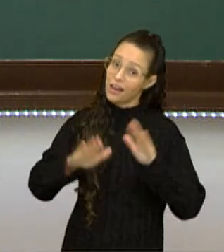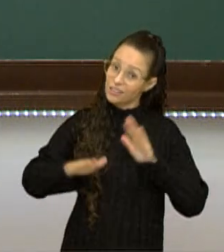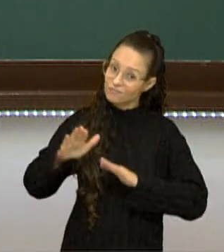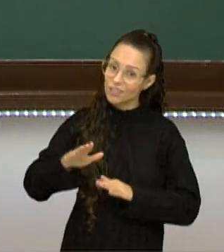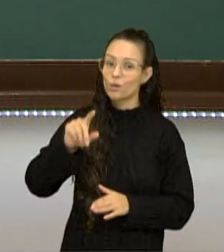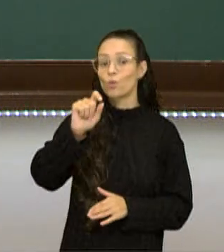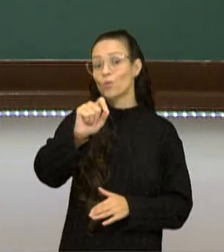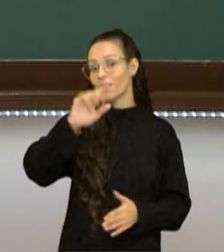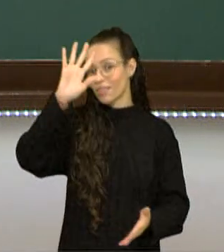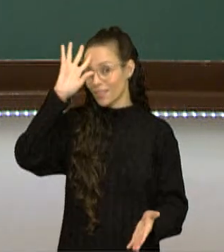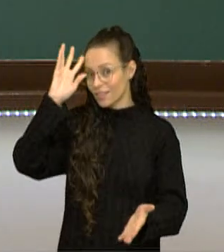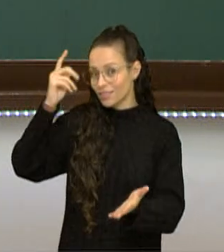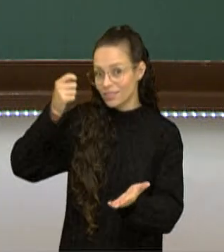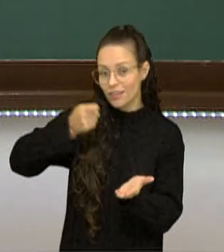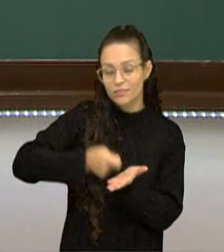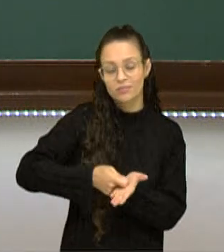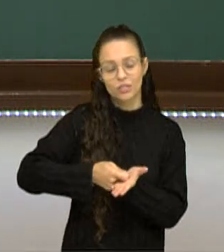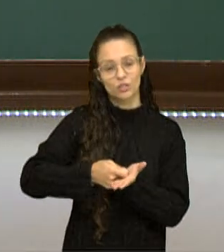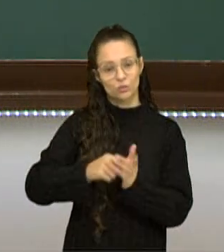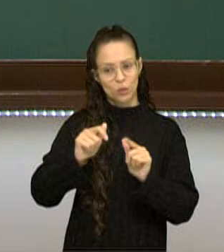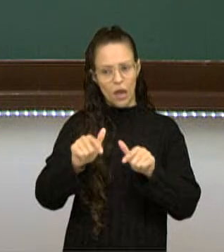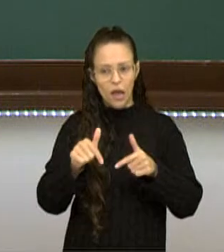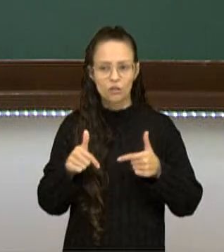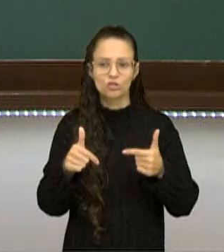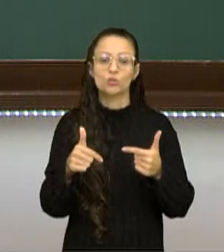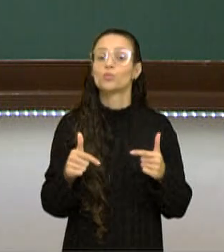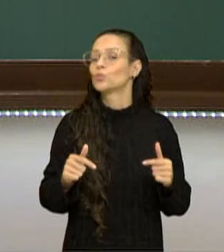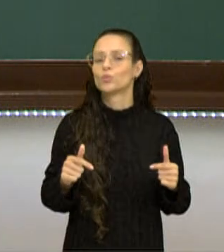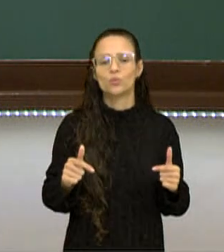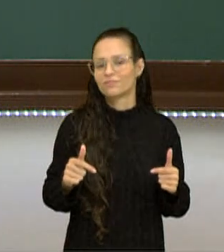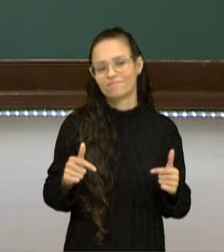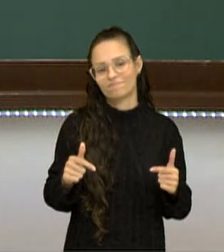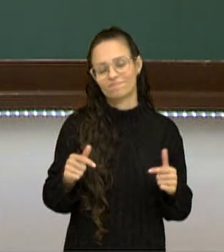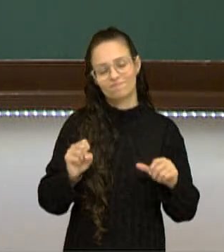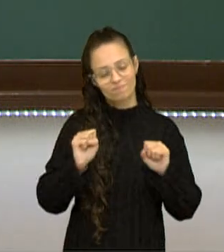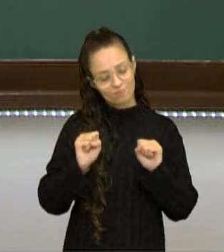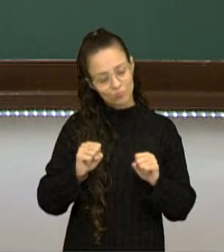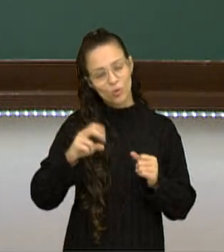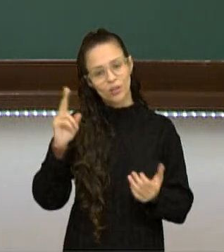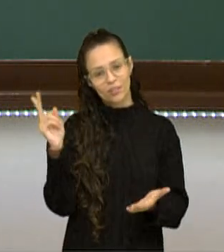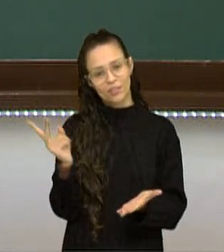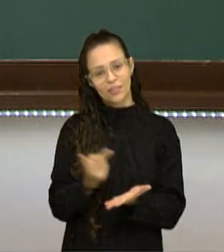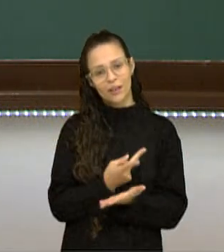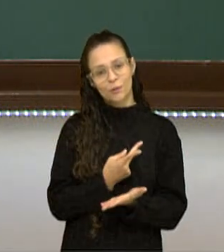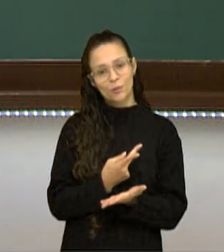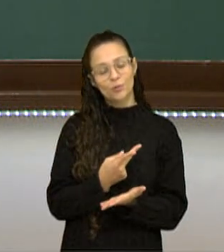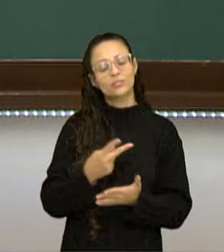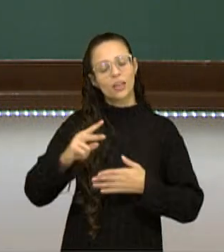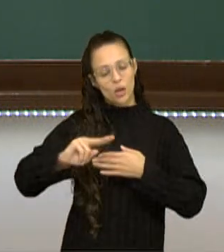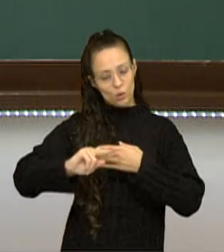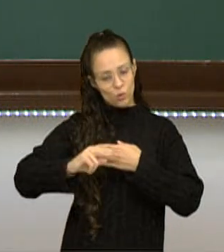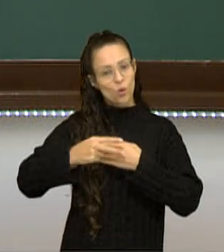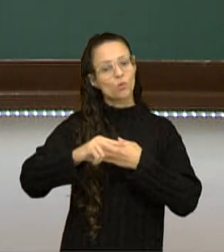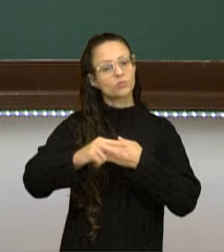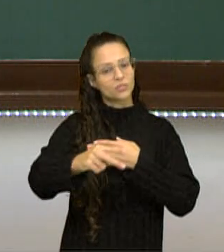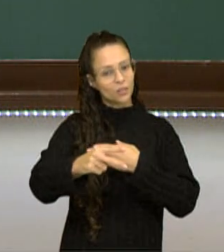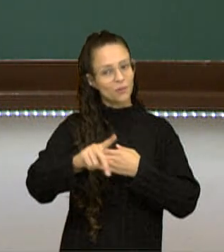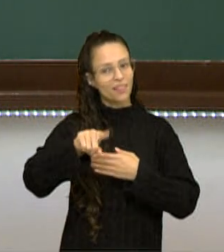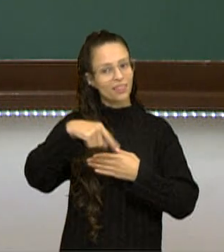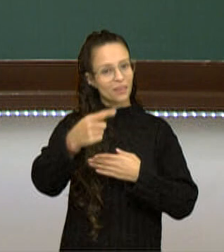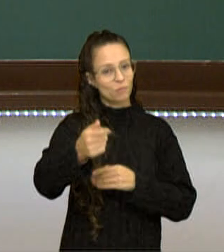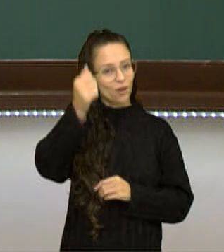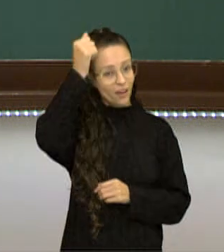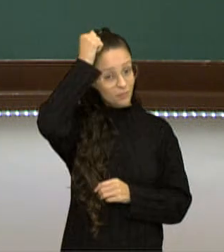ela, do jeito que ela age, da maneira que ela agir, ela pode colher consequências que ela pode se arrepender